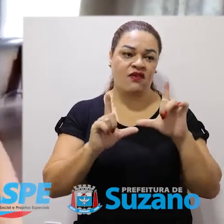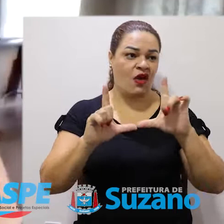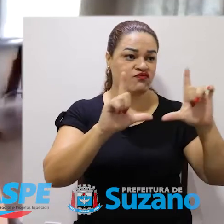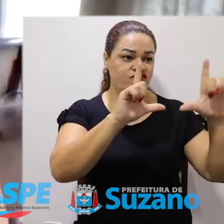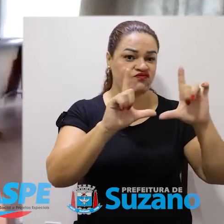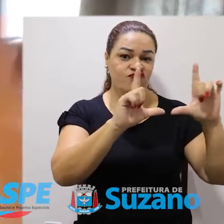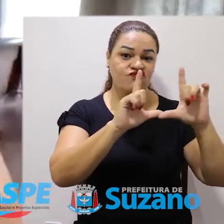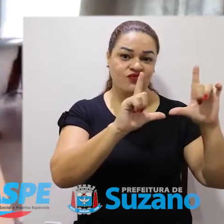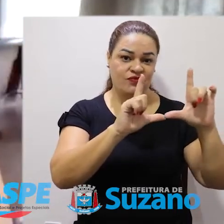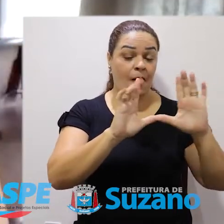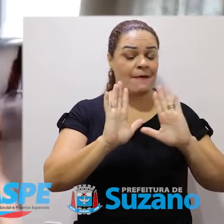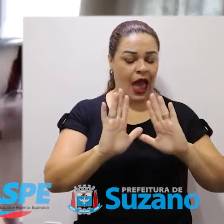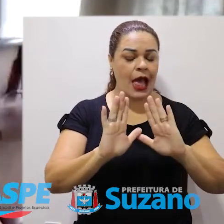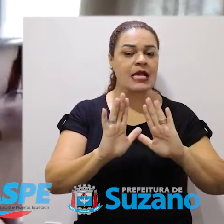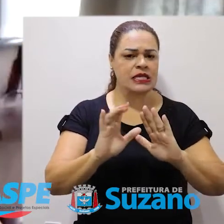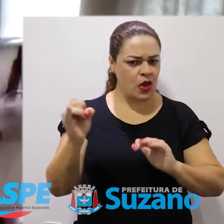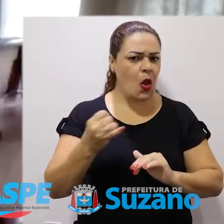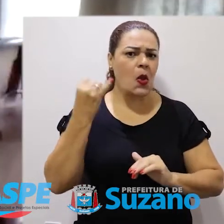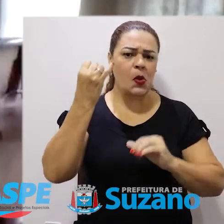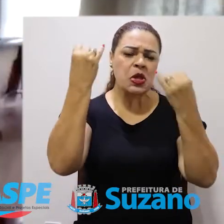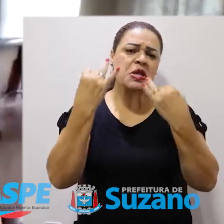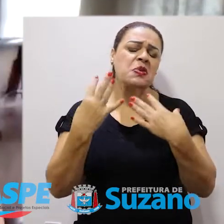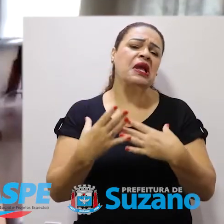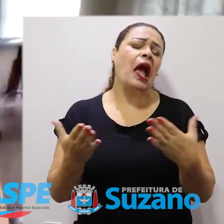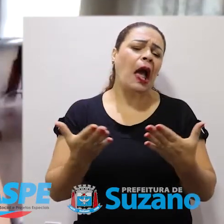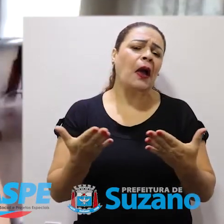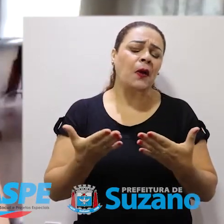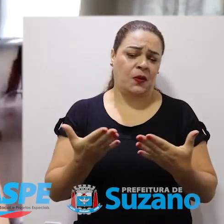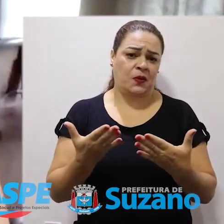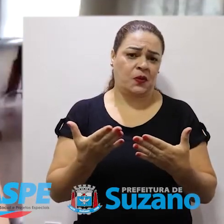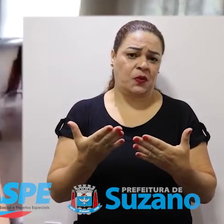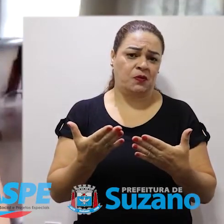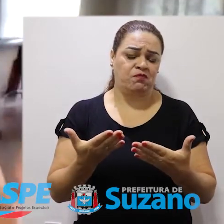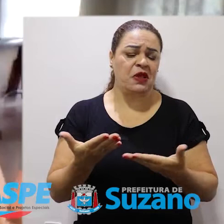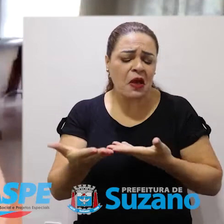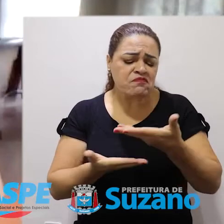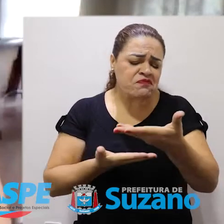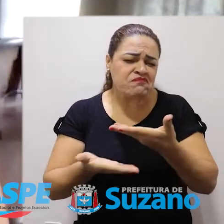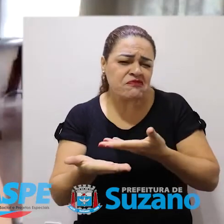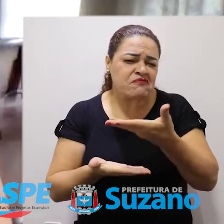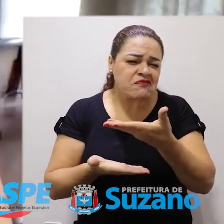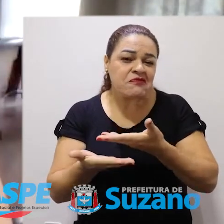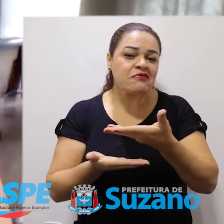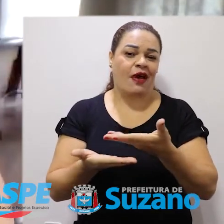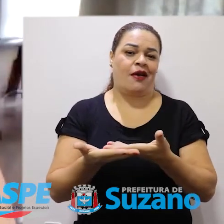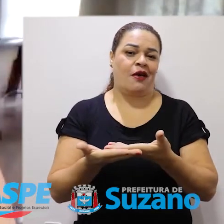para frente, né? E eu estou adiantando porque isso é importante da gente ir conversando